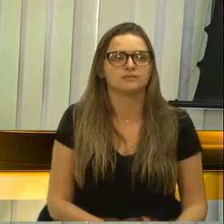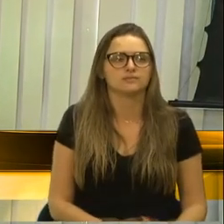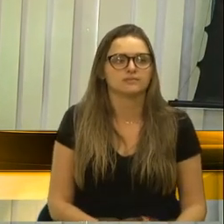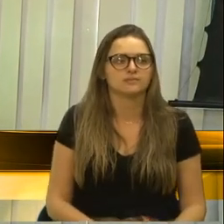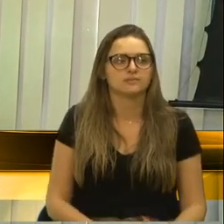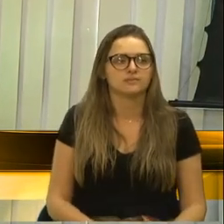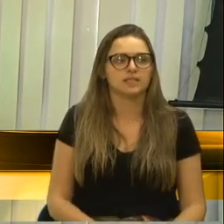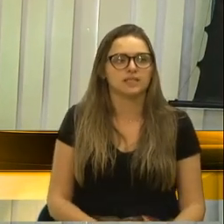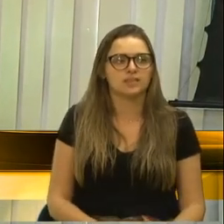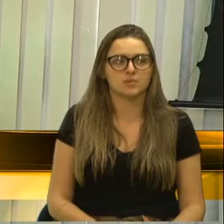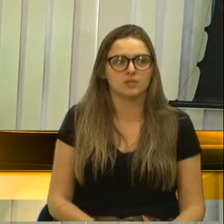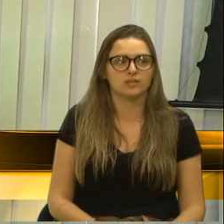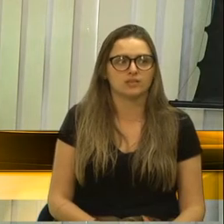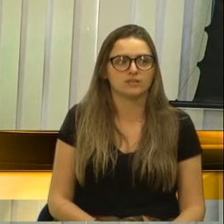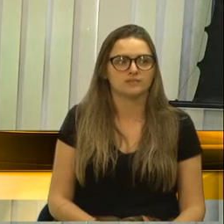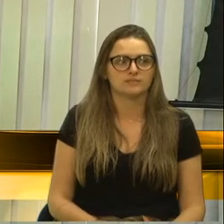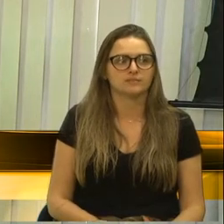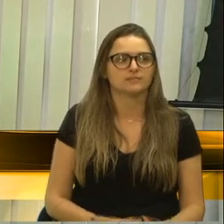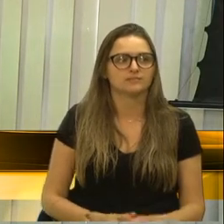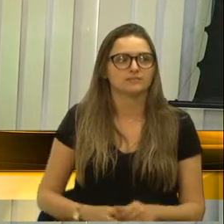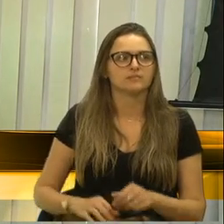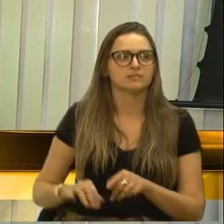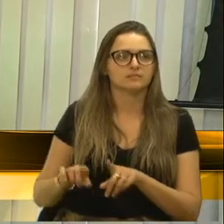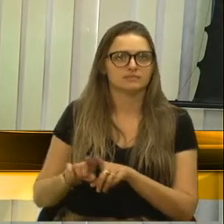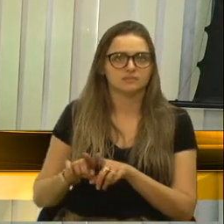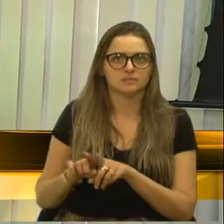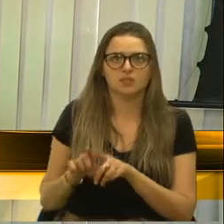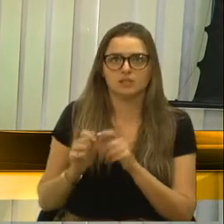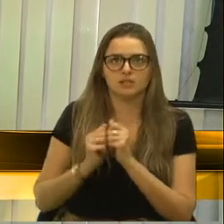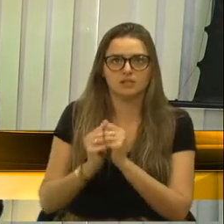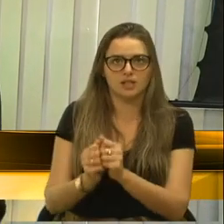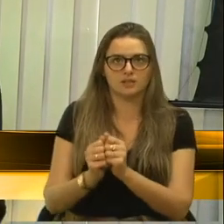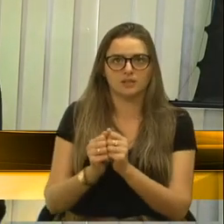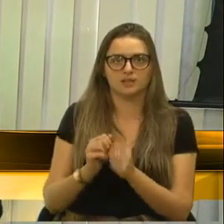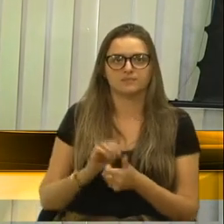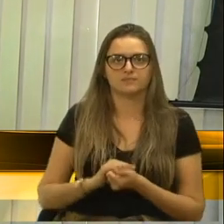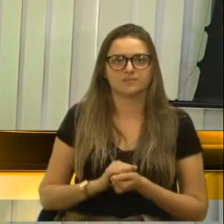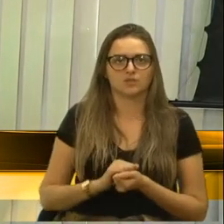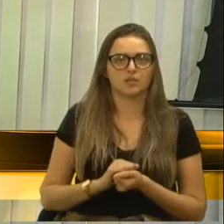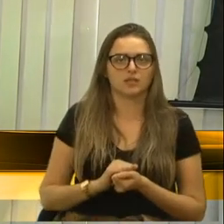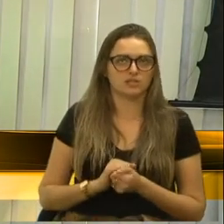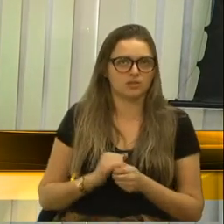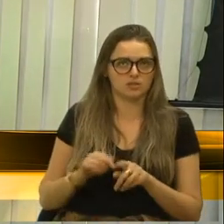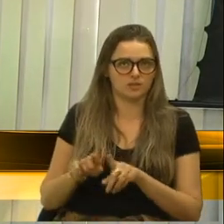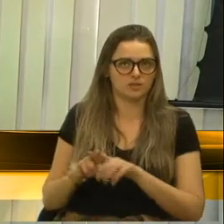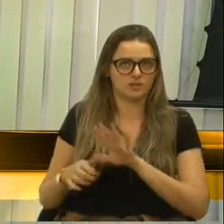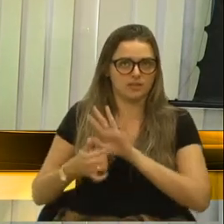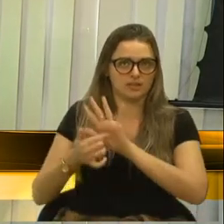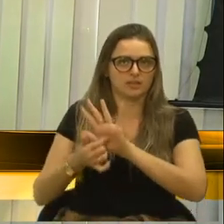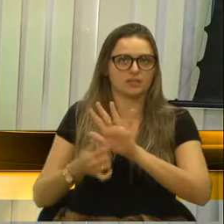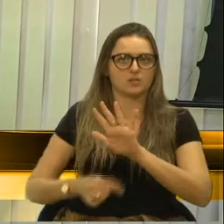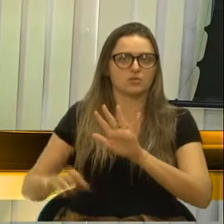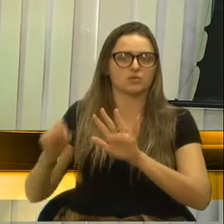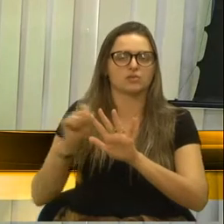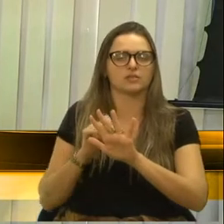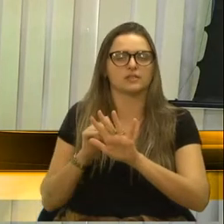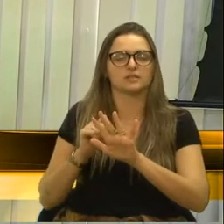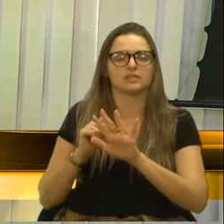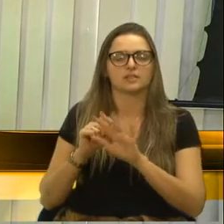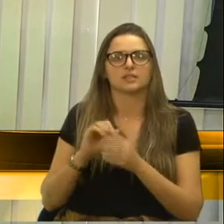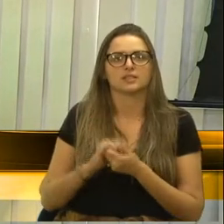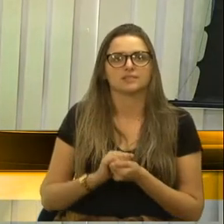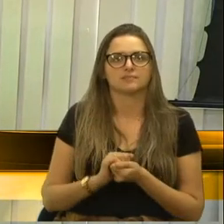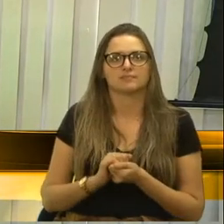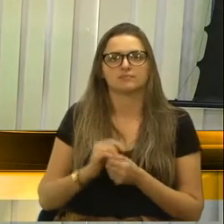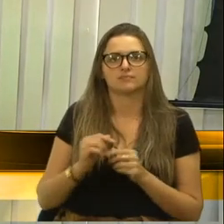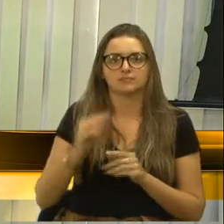também da Frente Parlamentar, que deveremos retornar essa semana lá para uma nova reunião com a direção e os sindicatos para